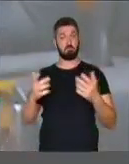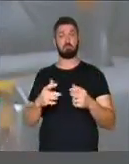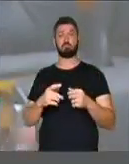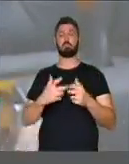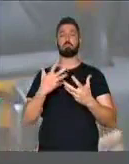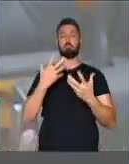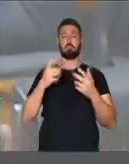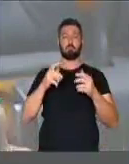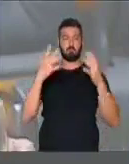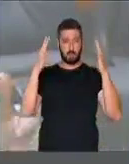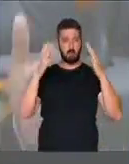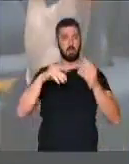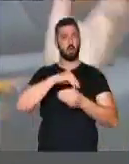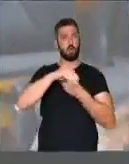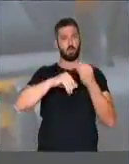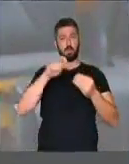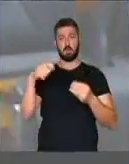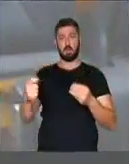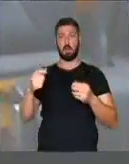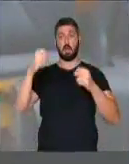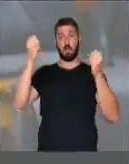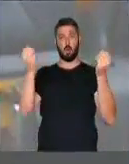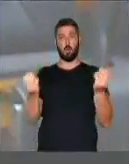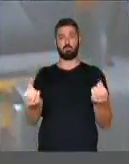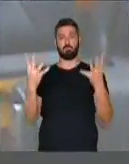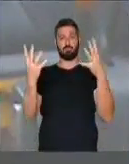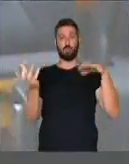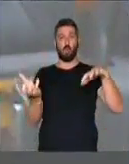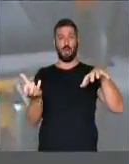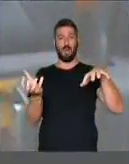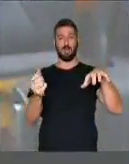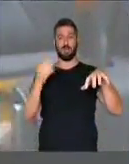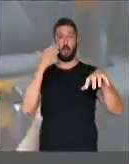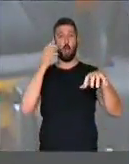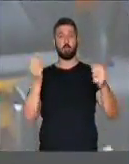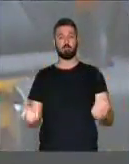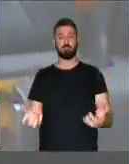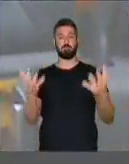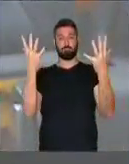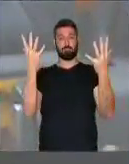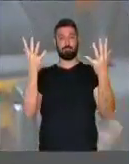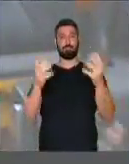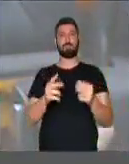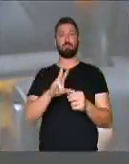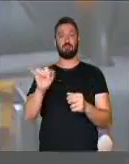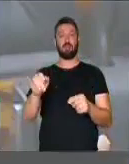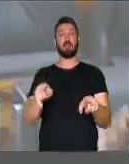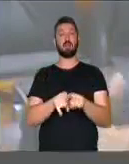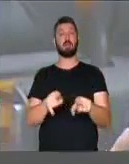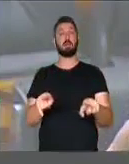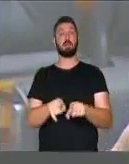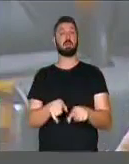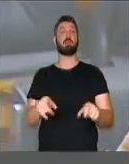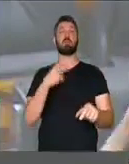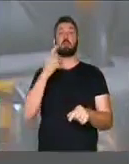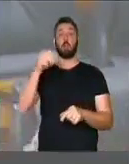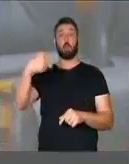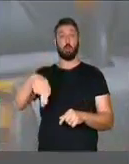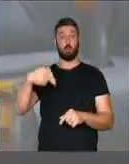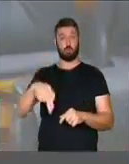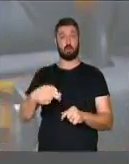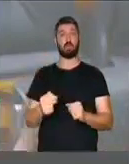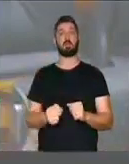que se envolvem nessa campanha. Amanhã, as luzes do Congresso serão acesas com a cor rosa. E também dizer que em